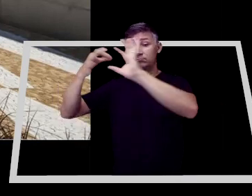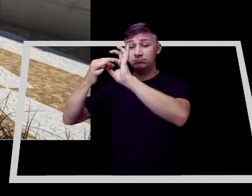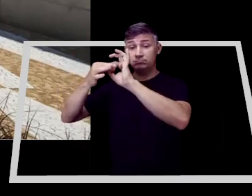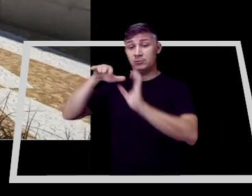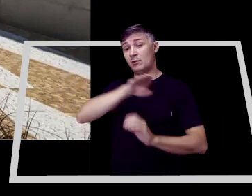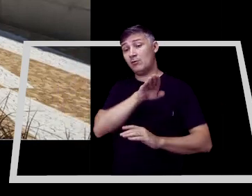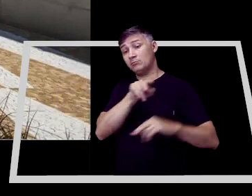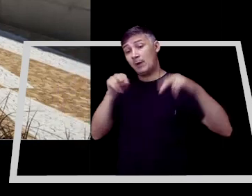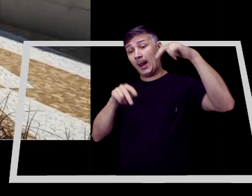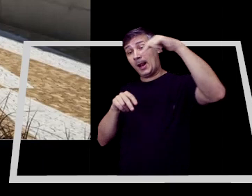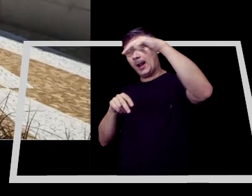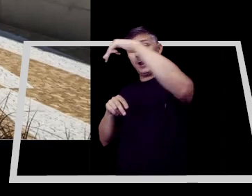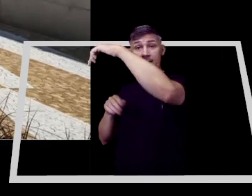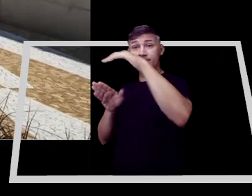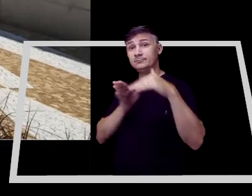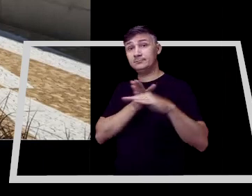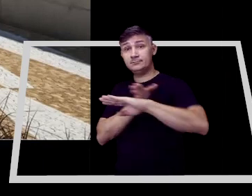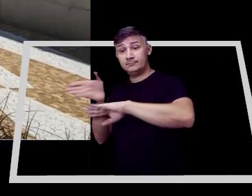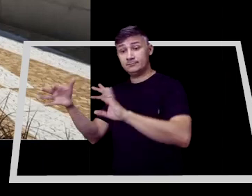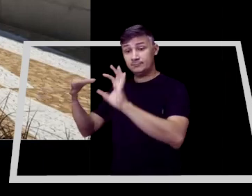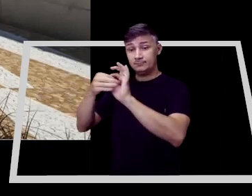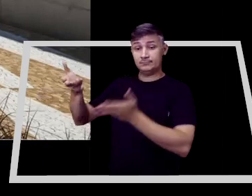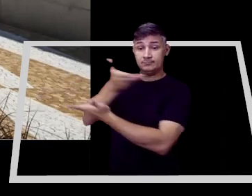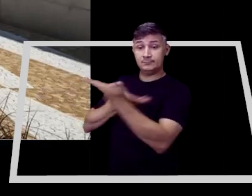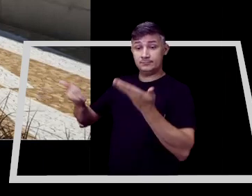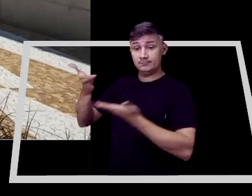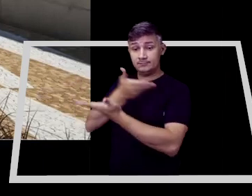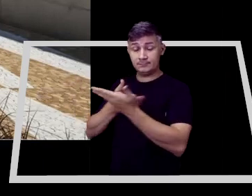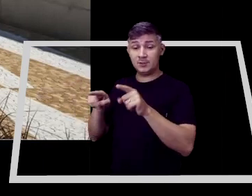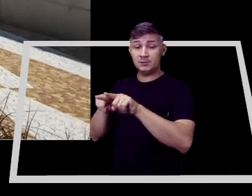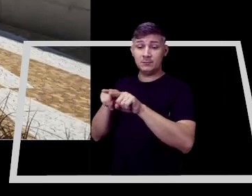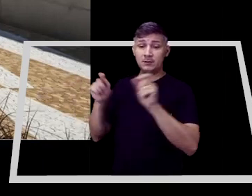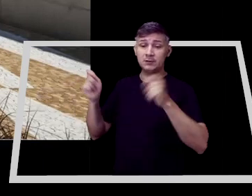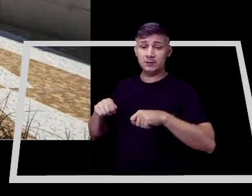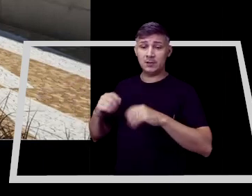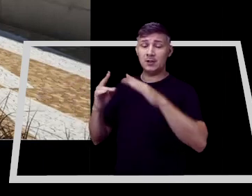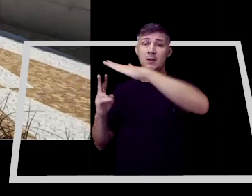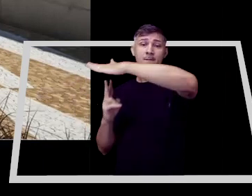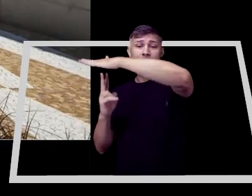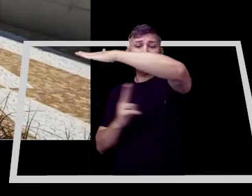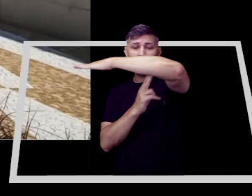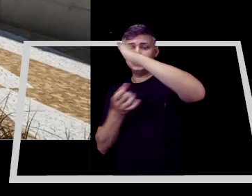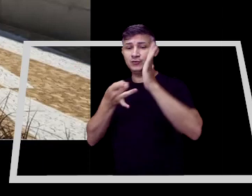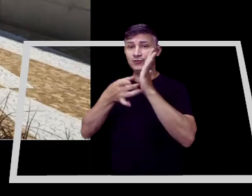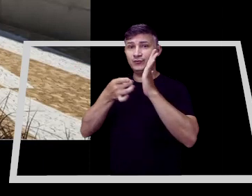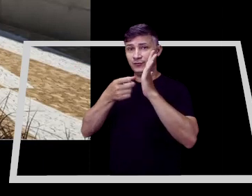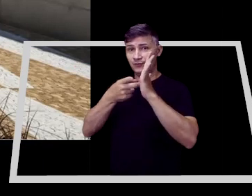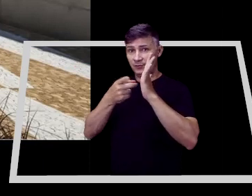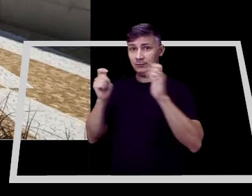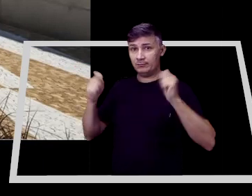volume de circulação, também com uma ponte engraçada que aqui